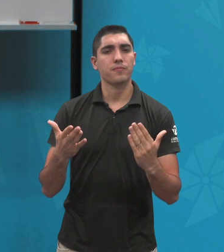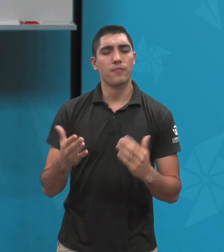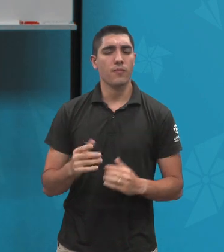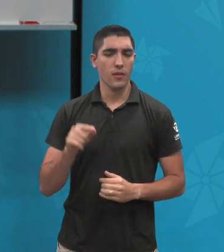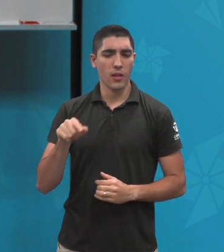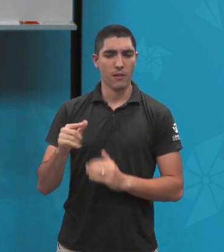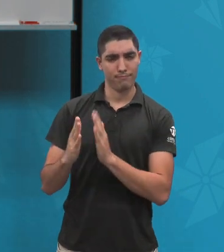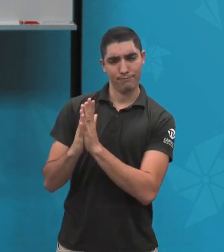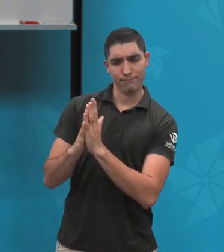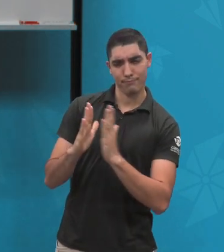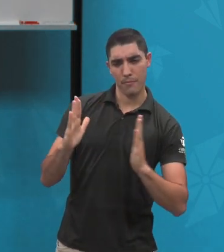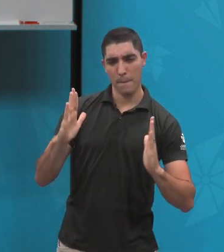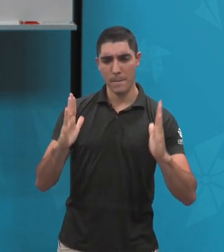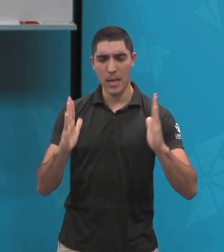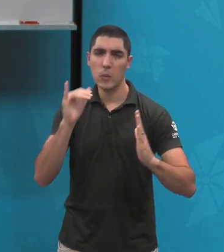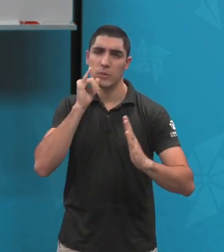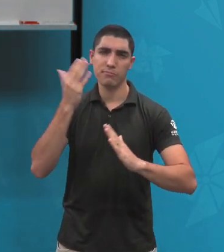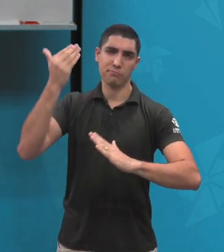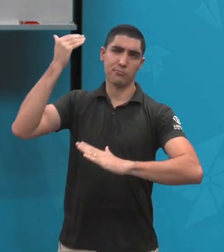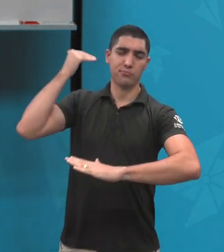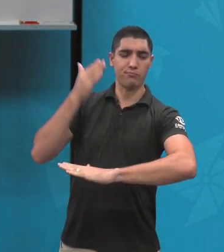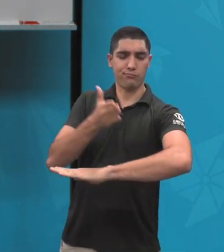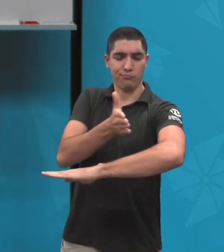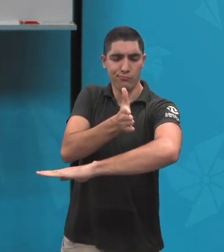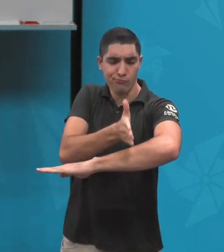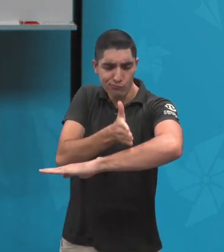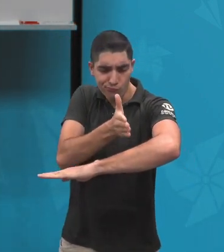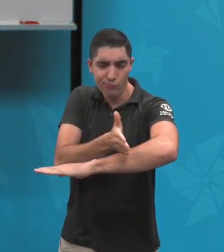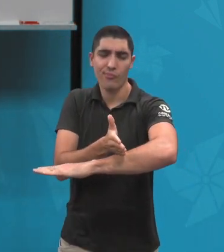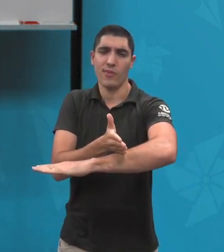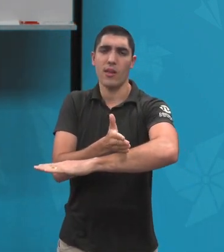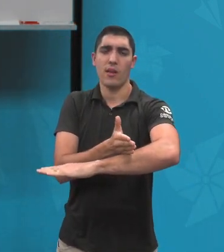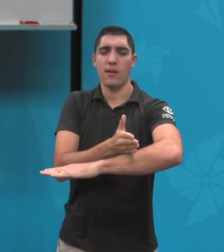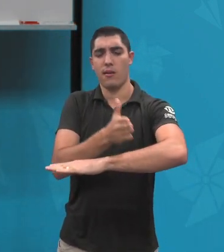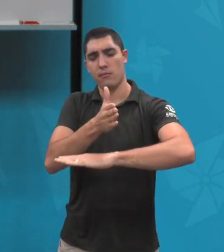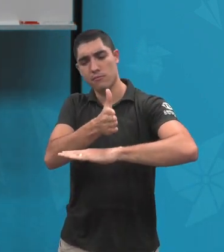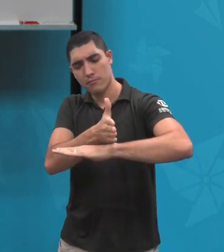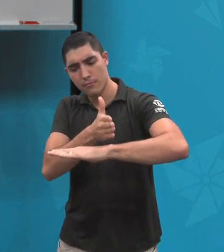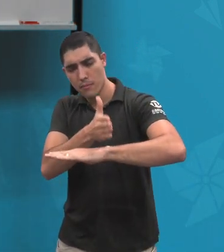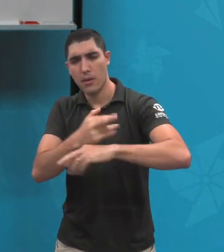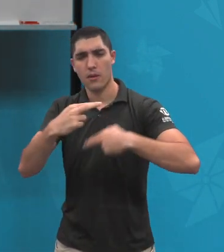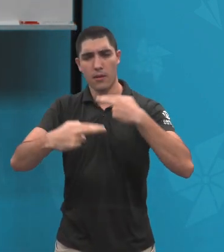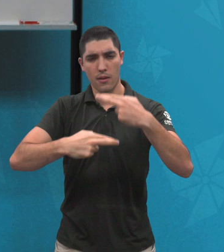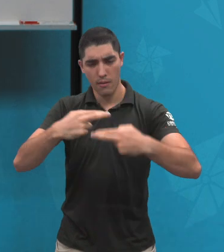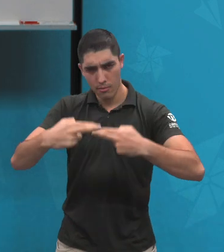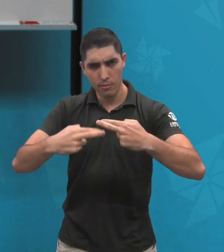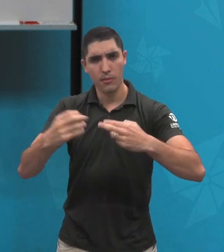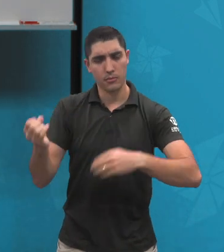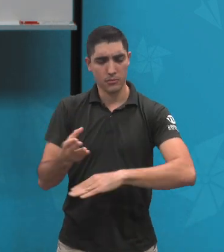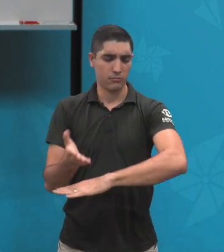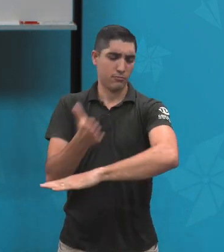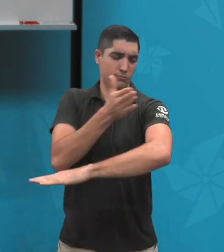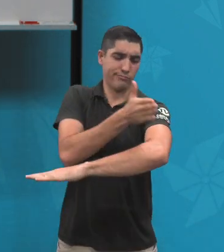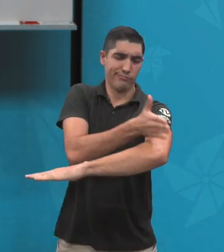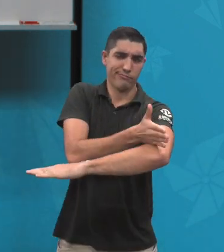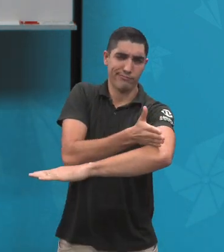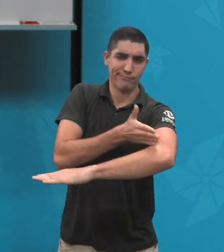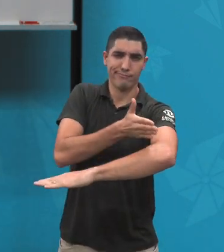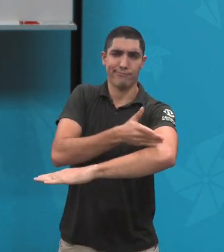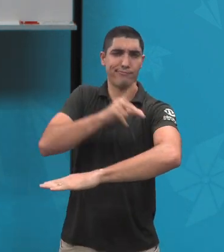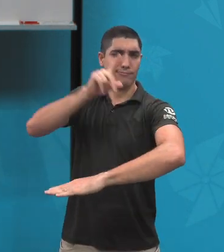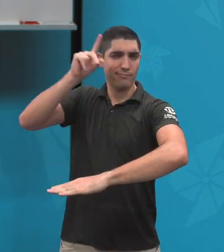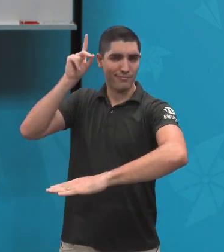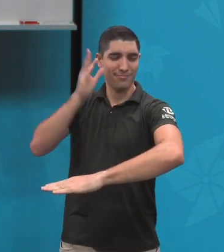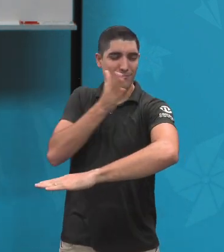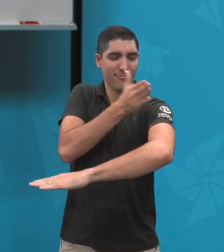de um momento histórico, Idade Média, Renascimento, mundo antigo, é